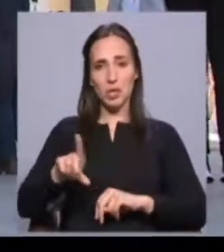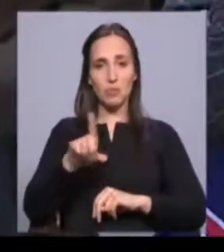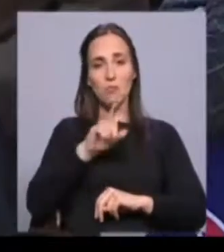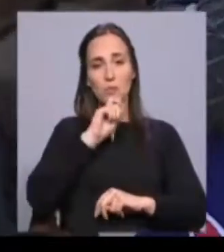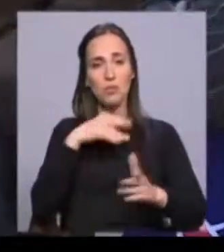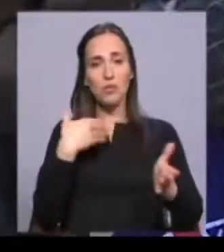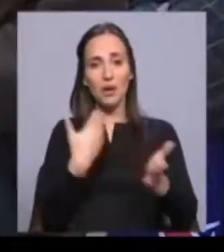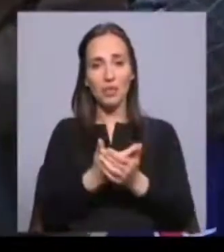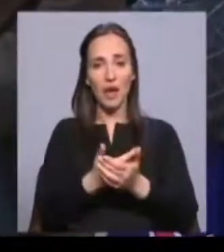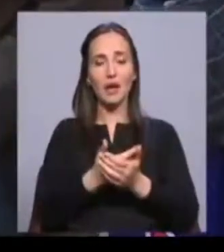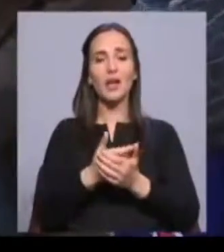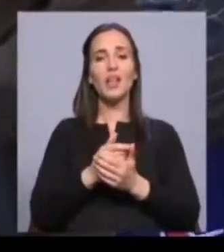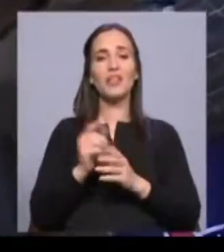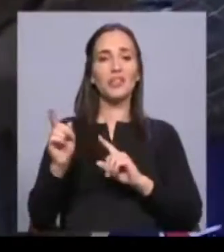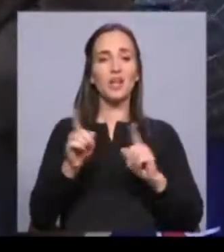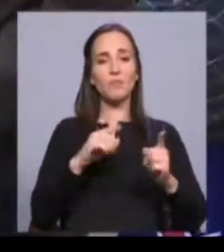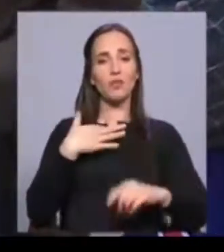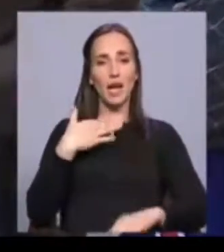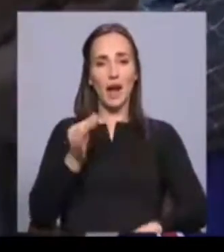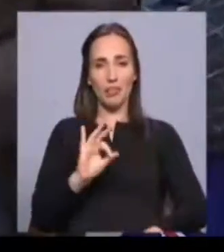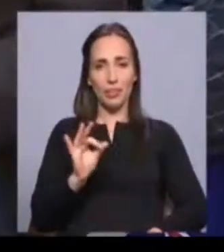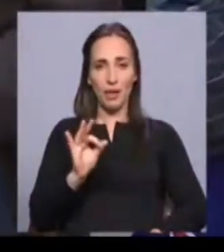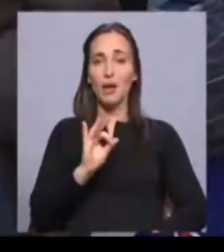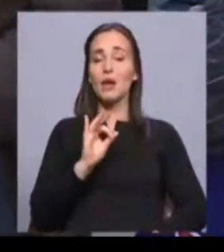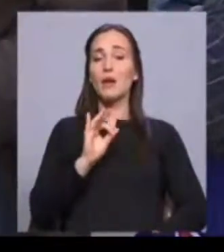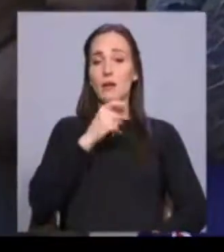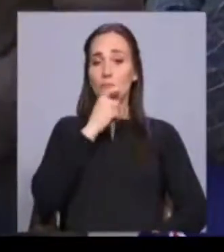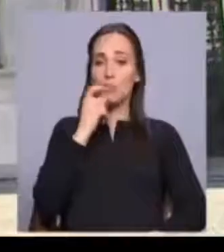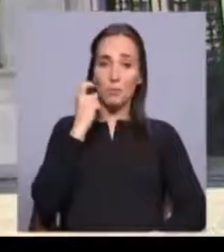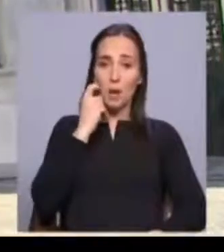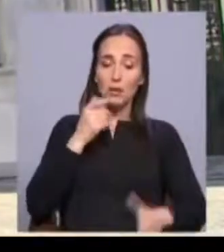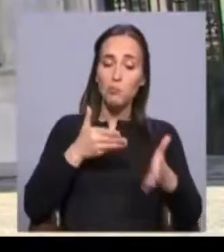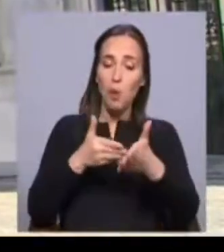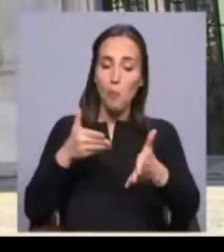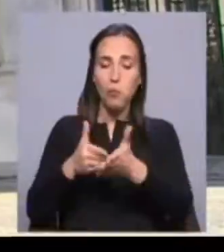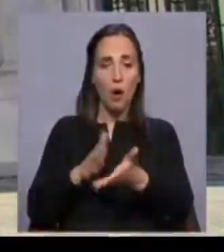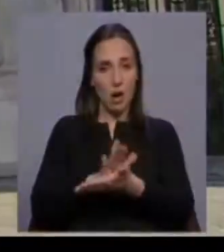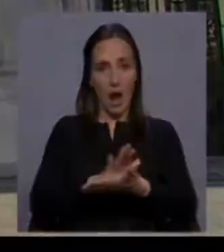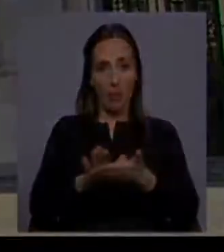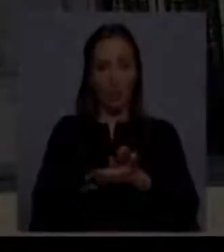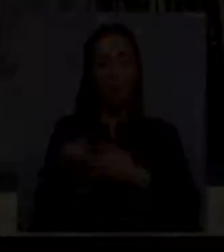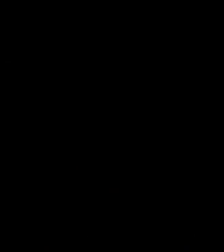gratuitos os transportes e promete não criar obstáculos ao diálogo.